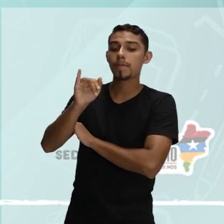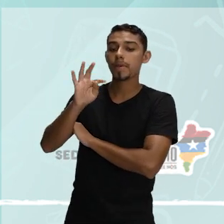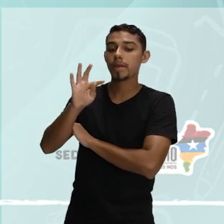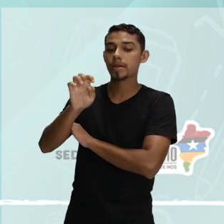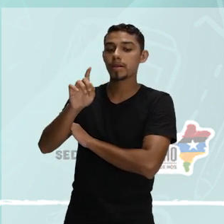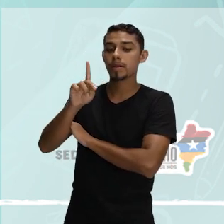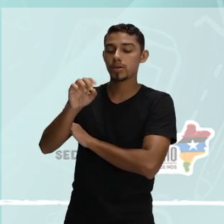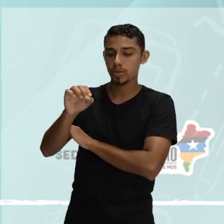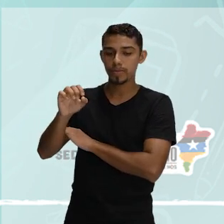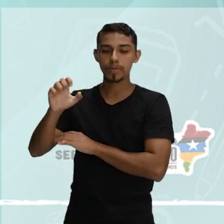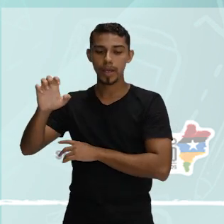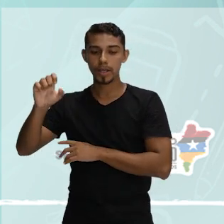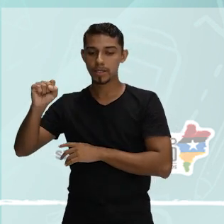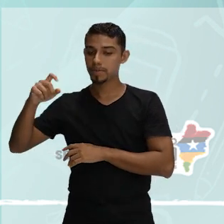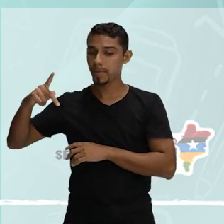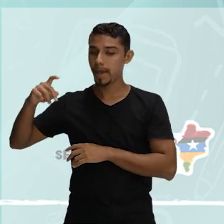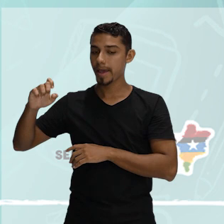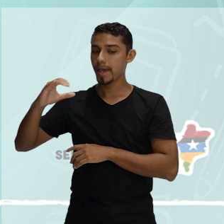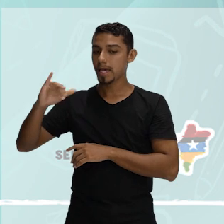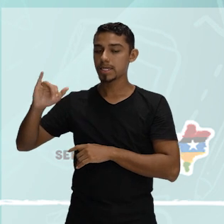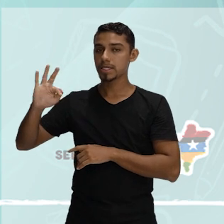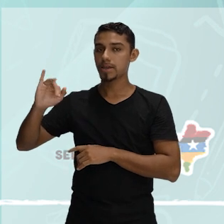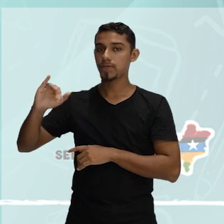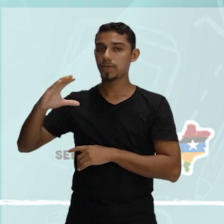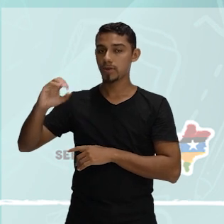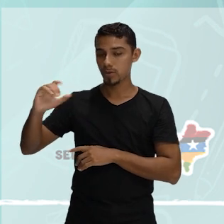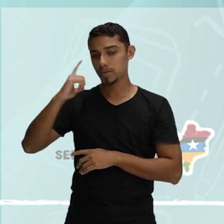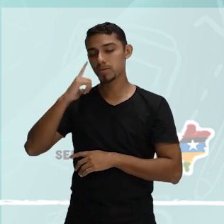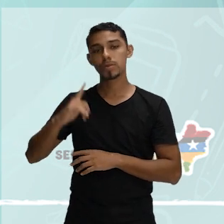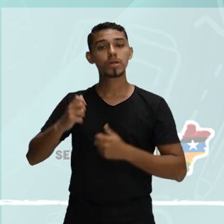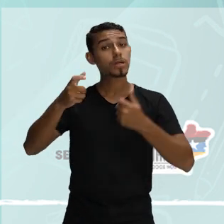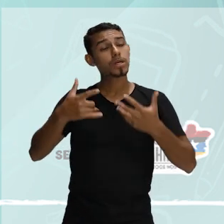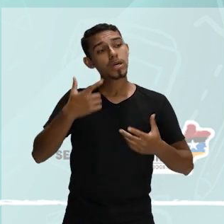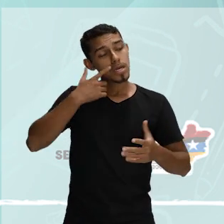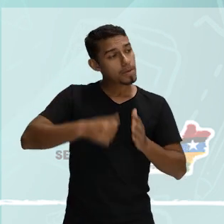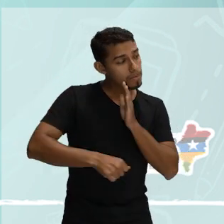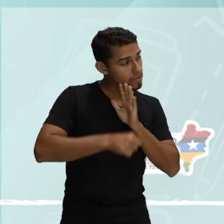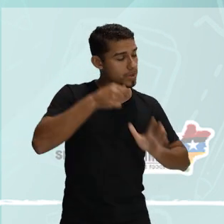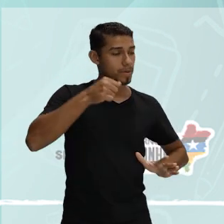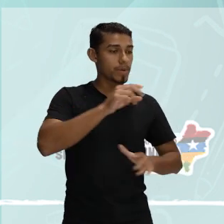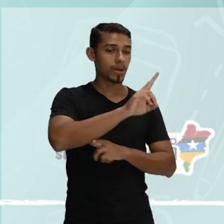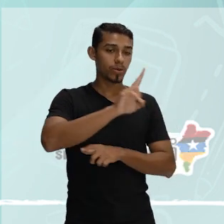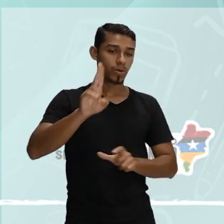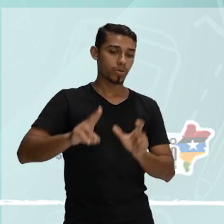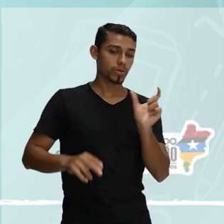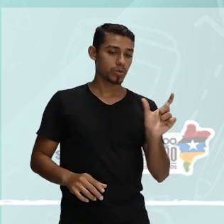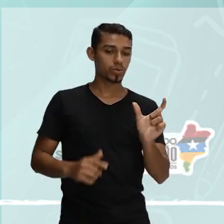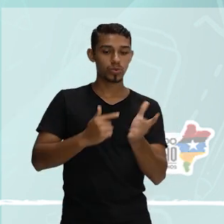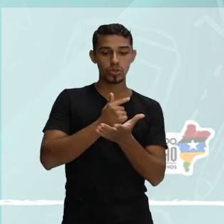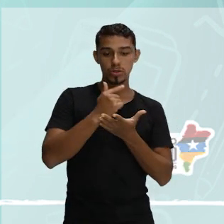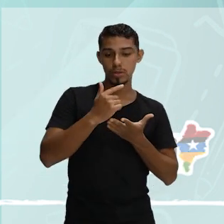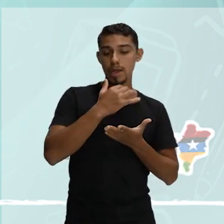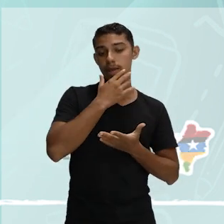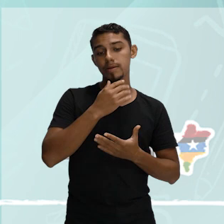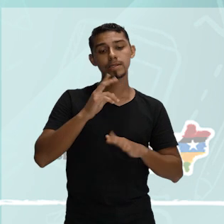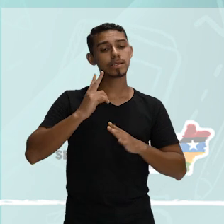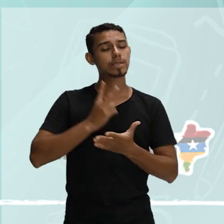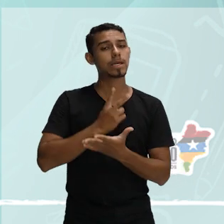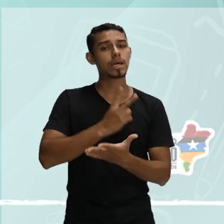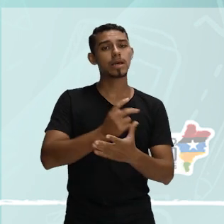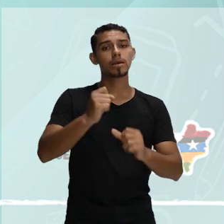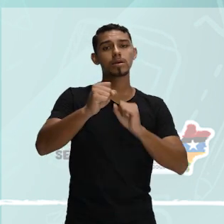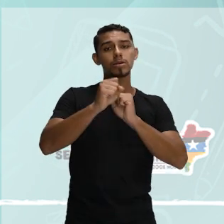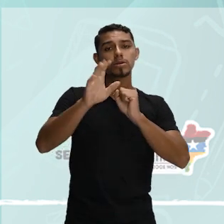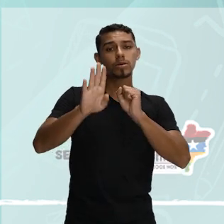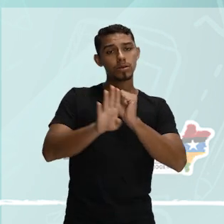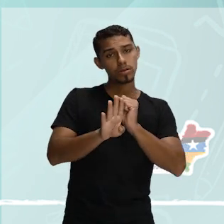específico, ok? Observe que esse primeiro nome, que é o nome do gênero, ele sempre vai ser um substantivo,